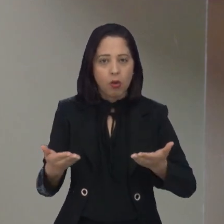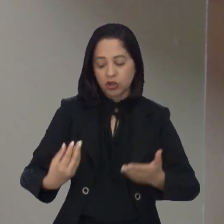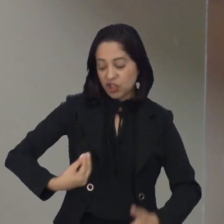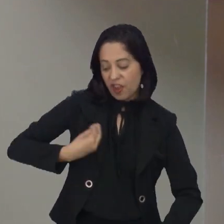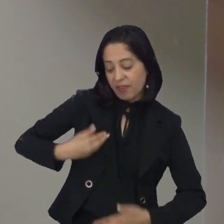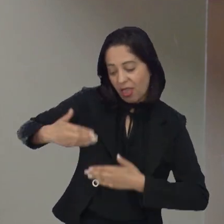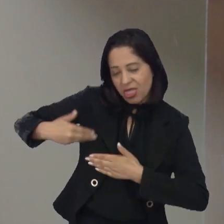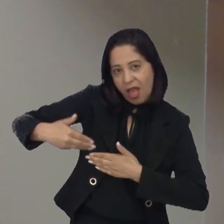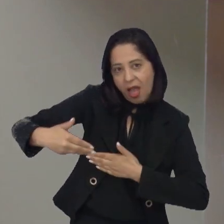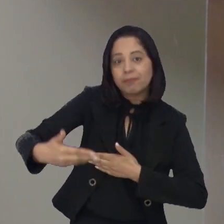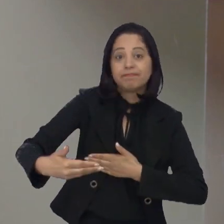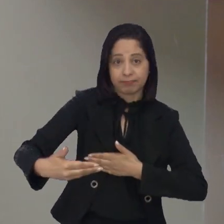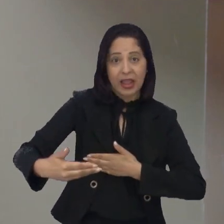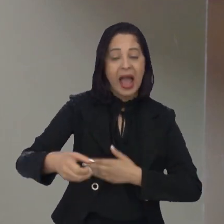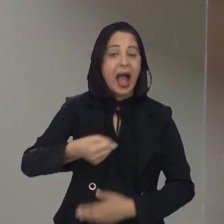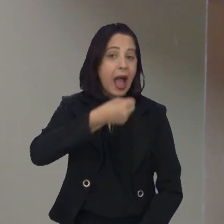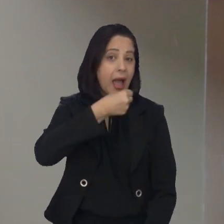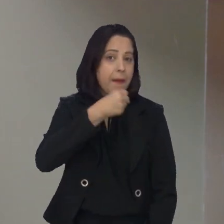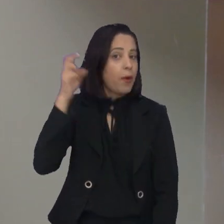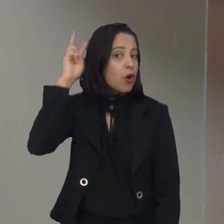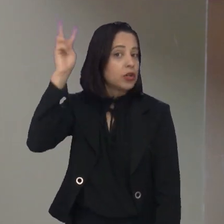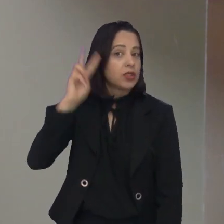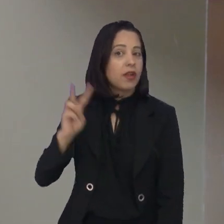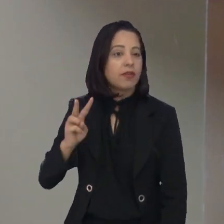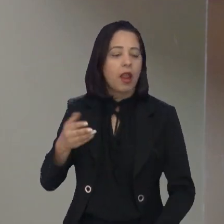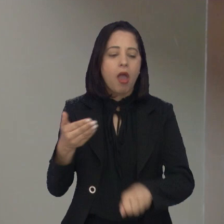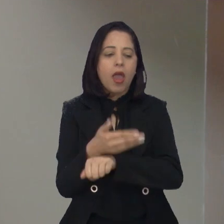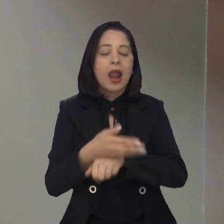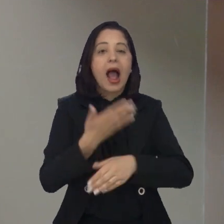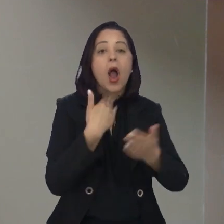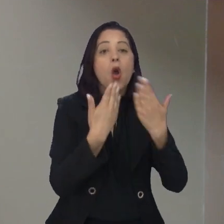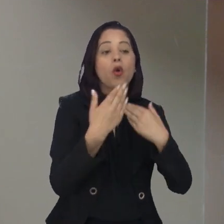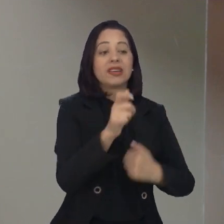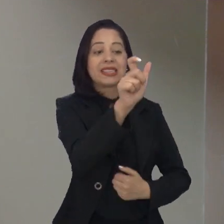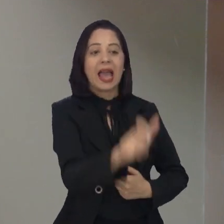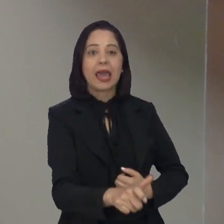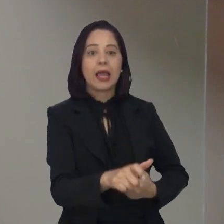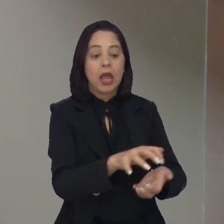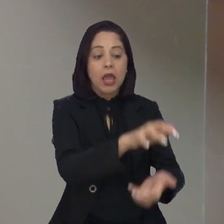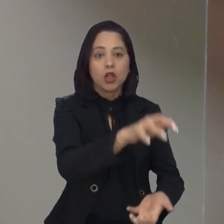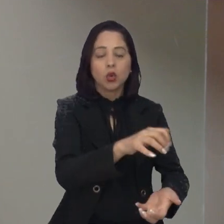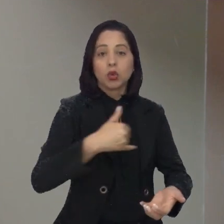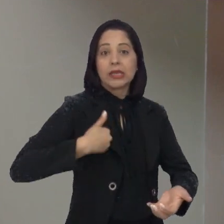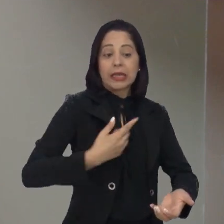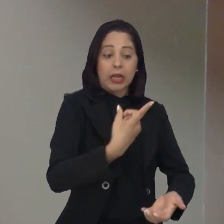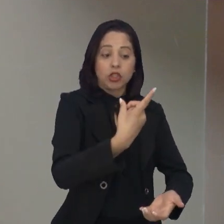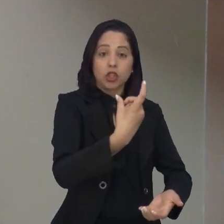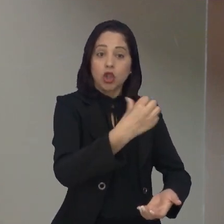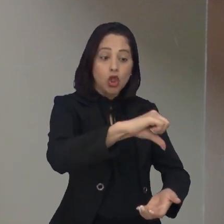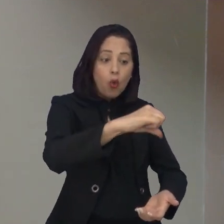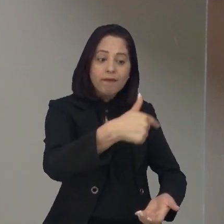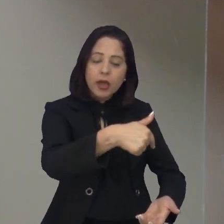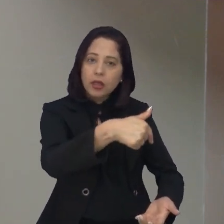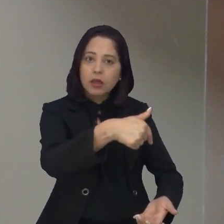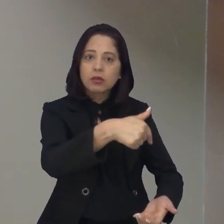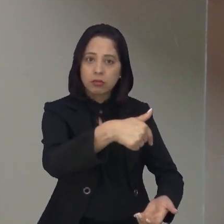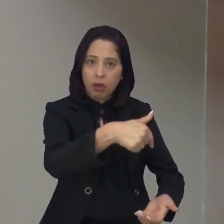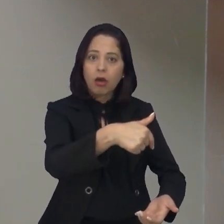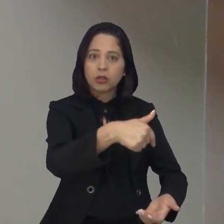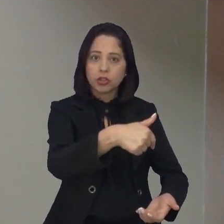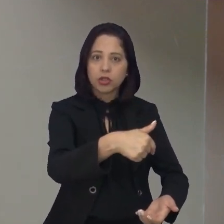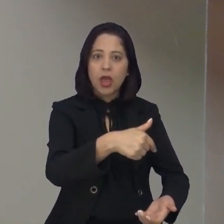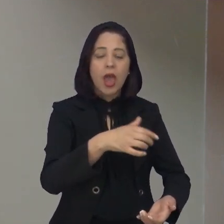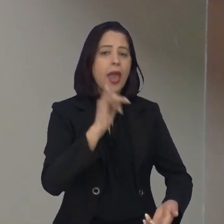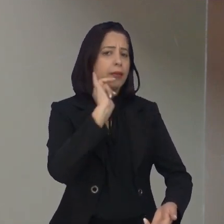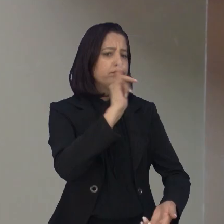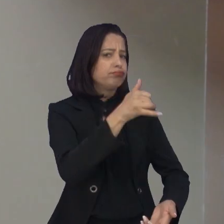a Vanessa Nascimento foi conversar com um senhor que completou 97 anos. E ele tem muitas histórias